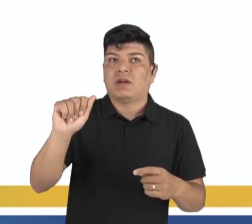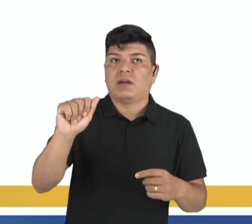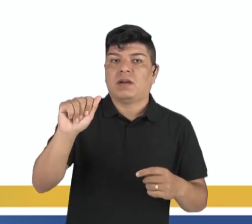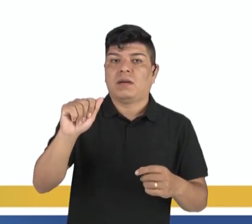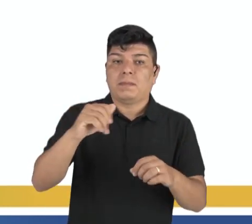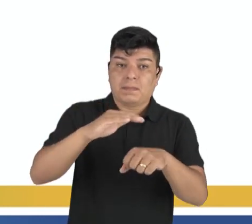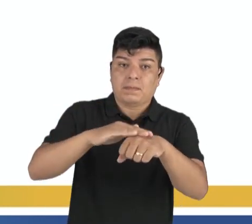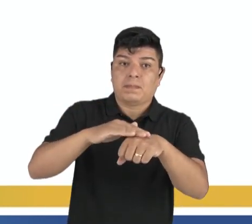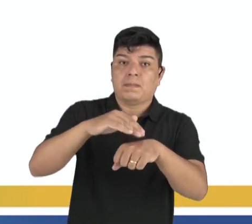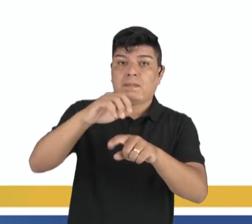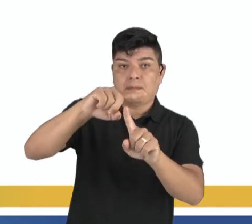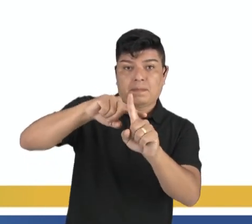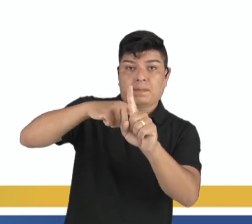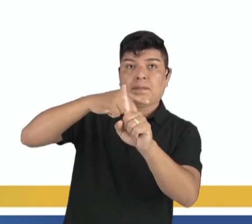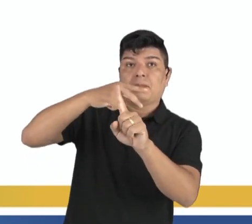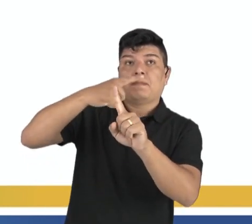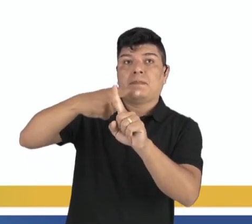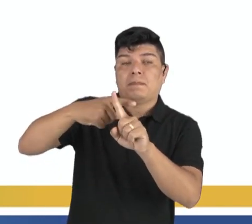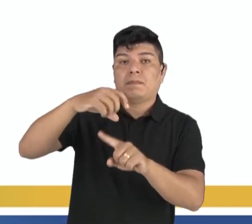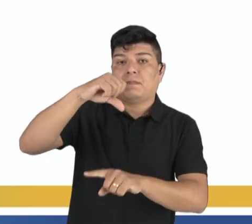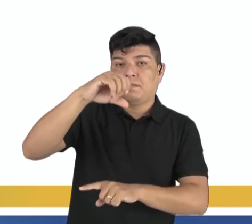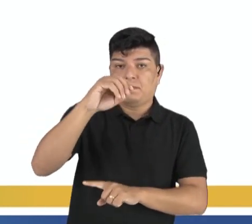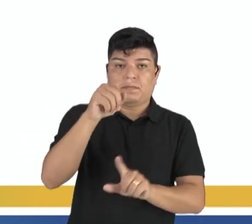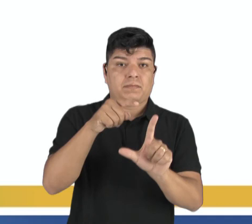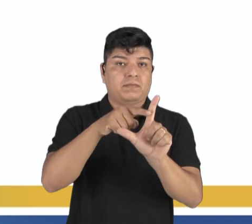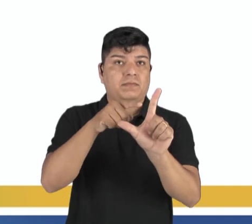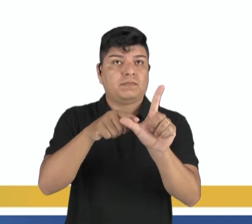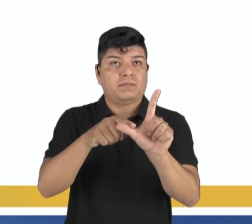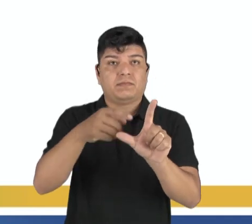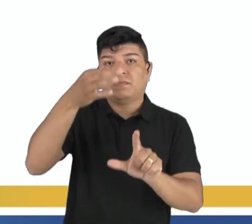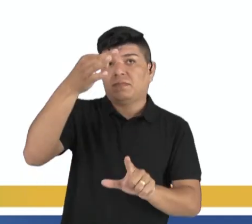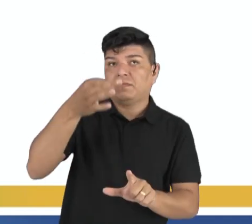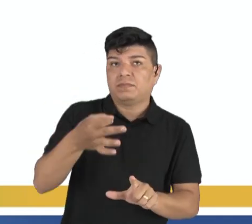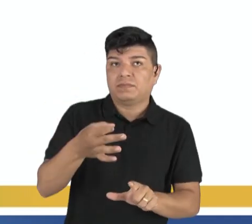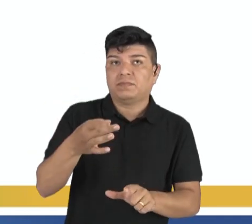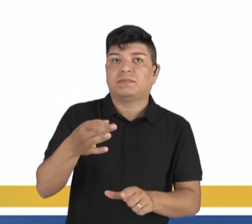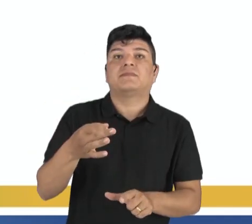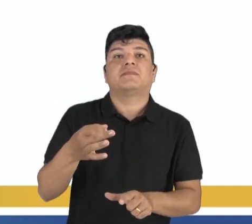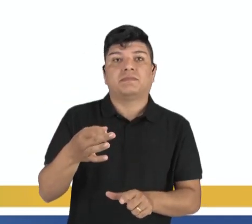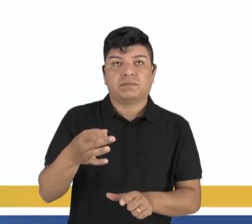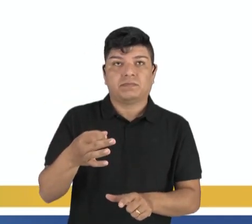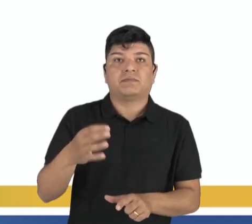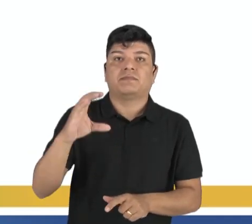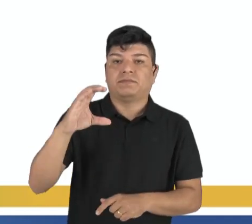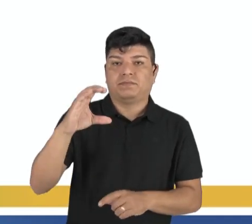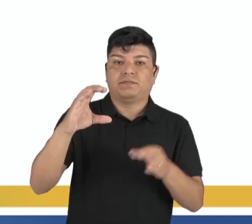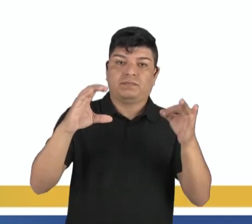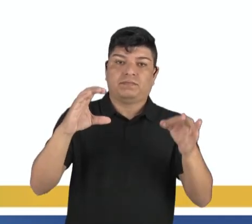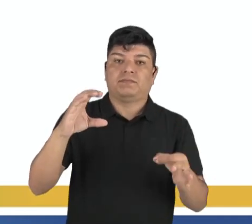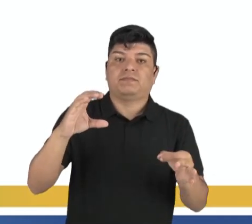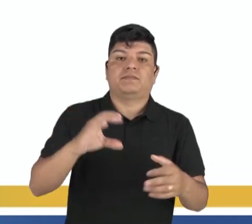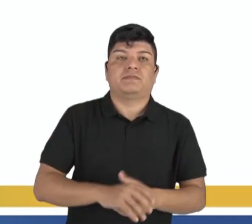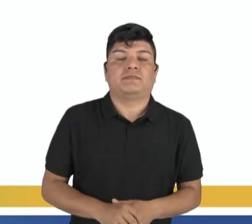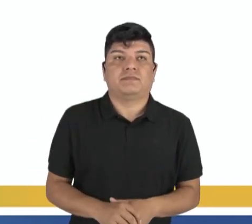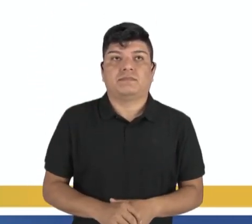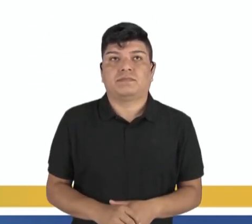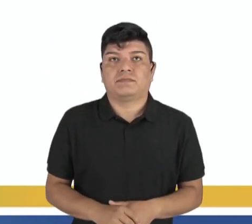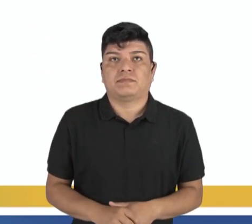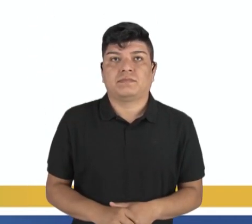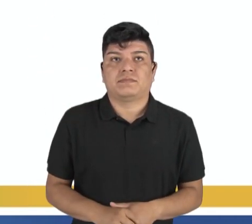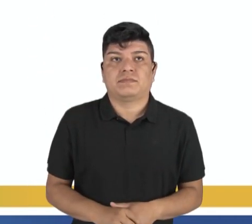e giro mas 90 graus e aí eu voltei a alternativa correta ela nossa alternativa c